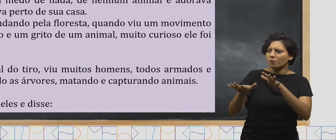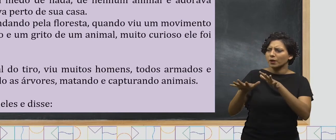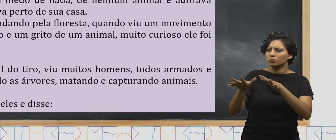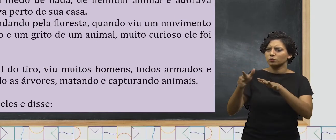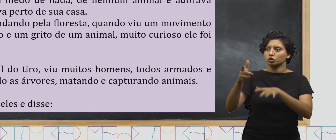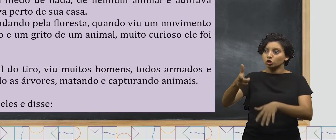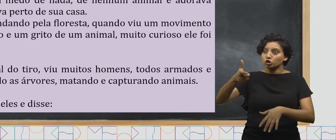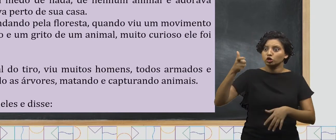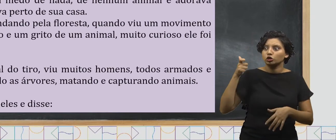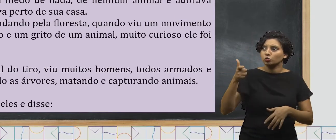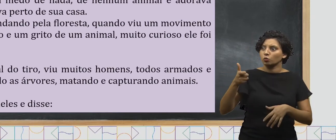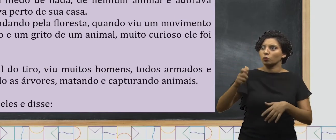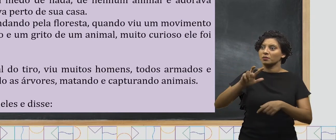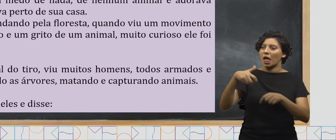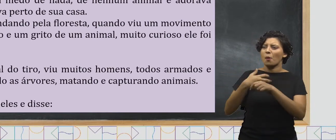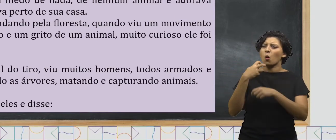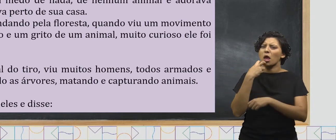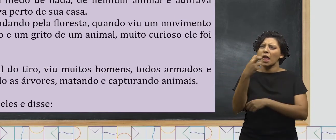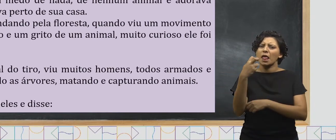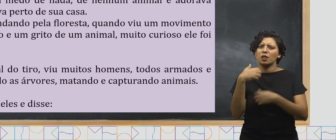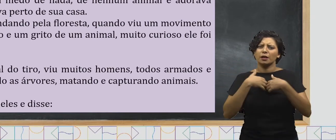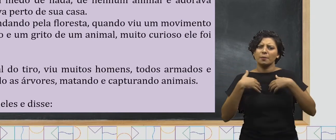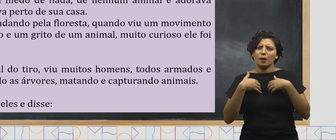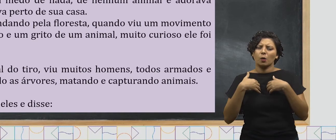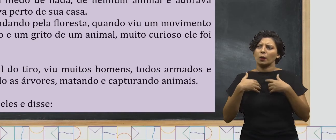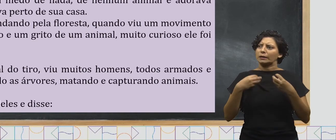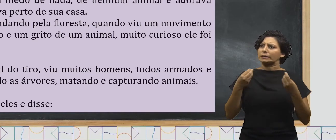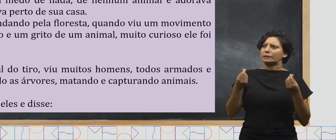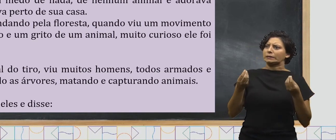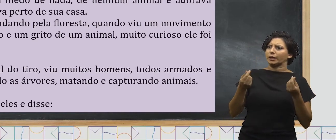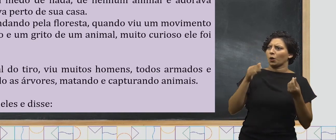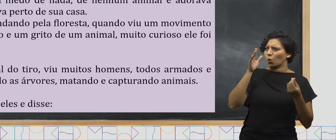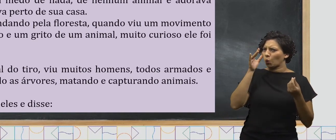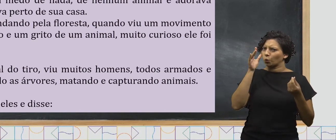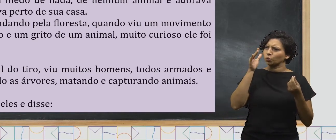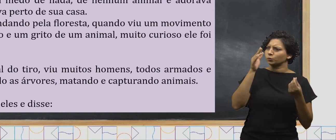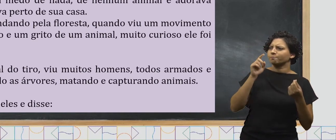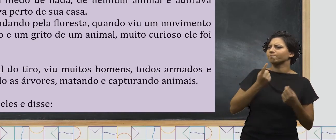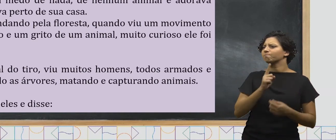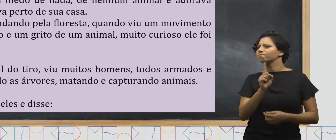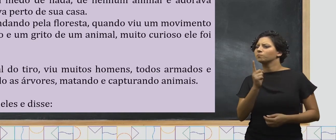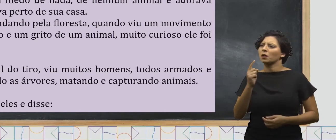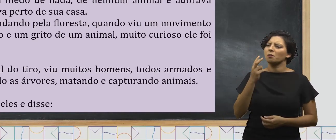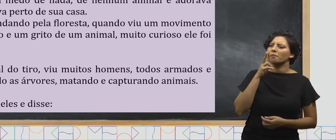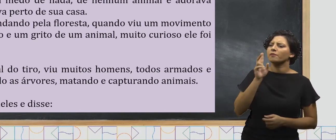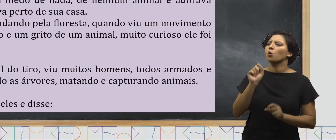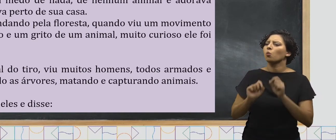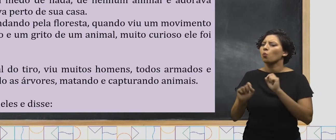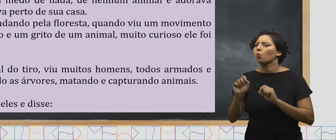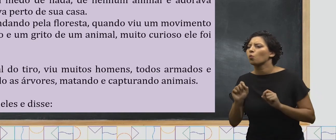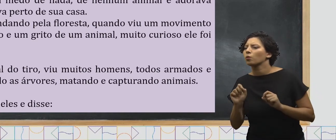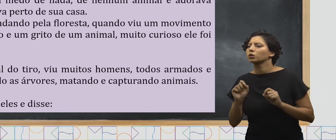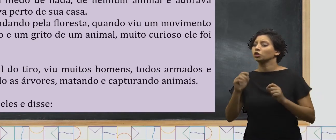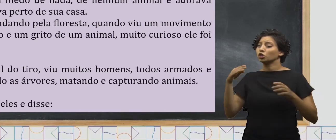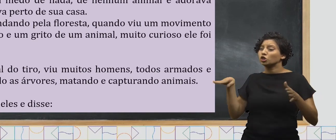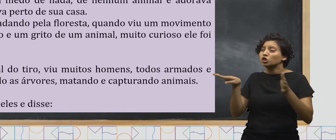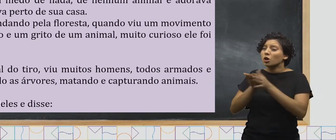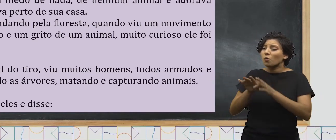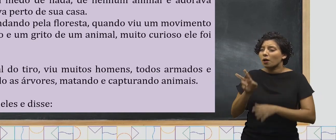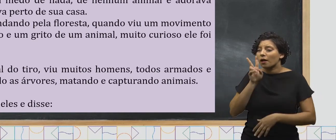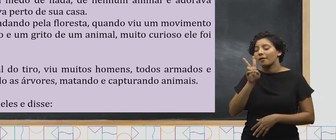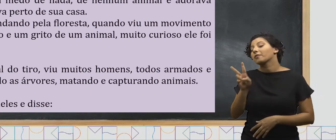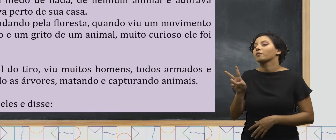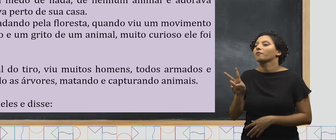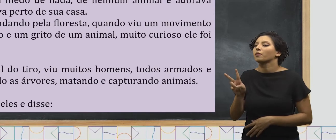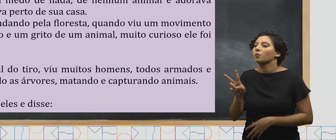e depois um tiro e um grito de um animal. Muito curioso, ele foi lá olhar. Quando chegou